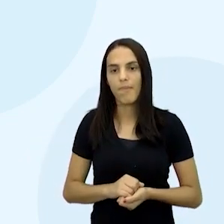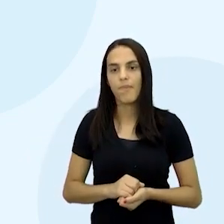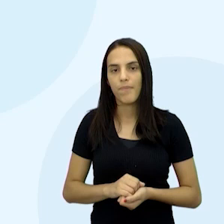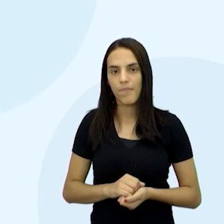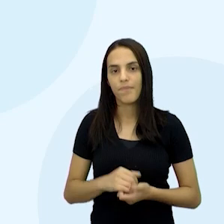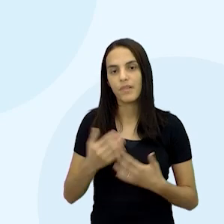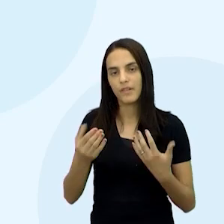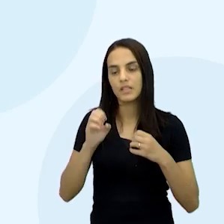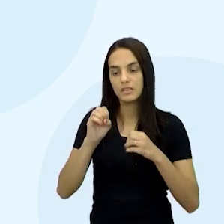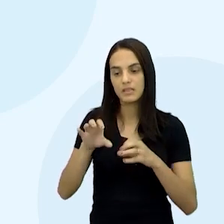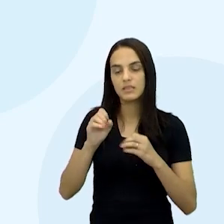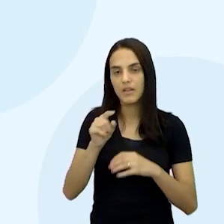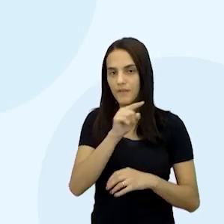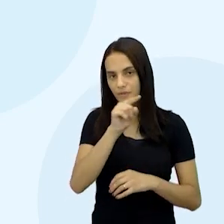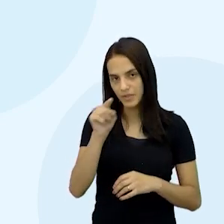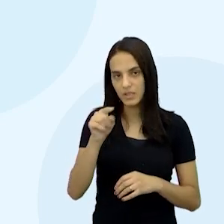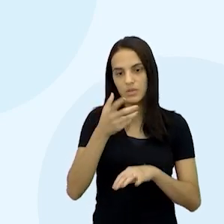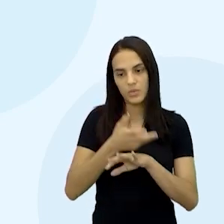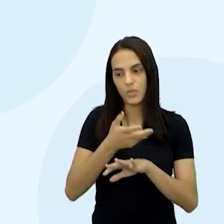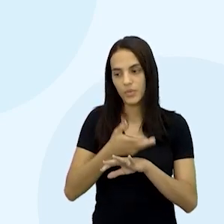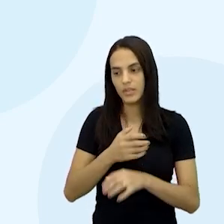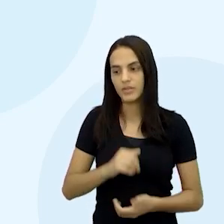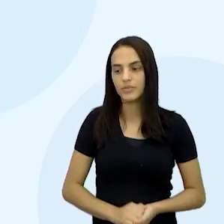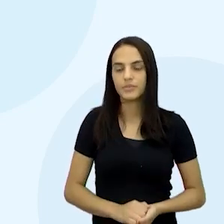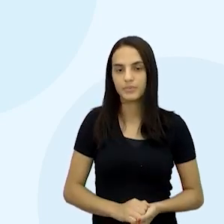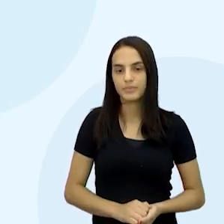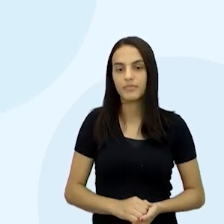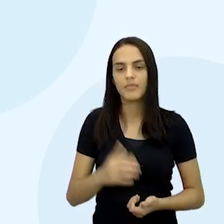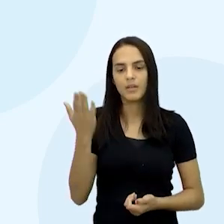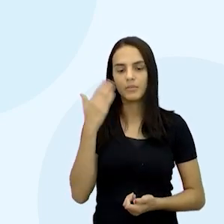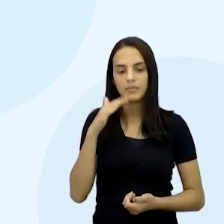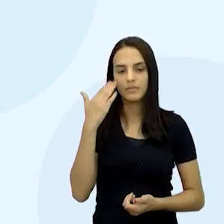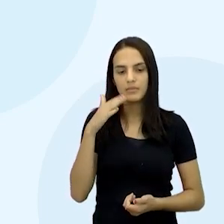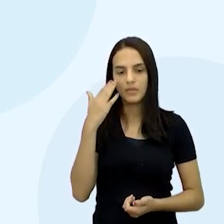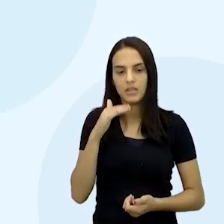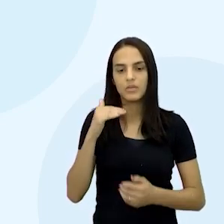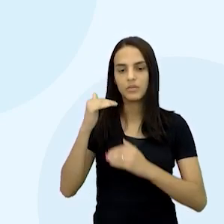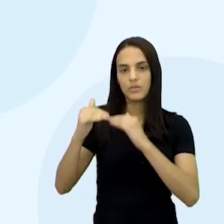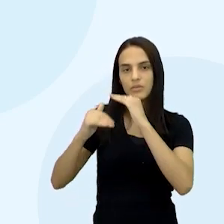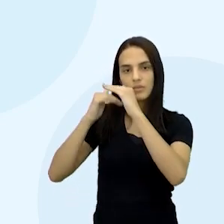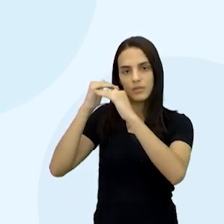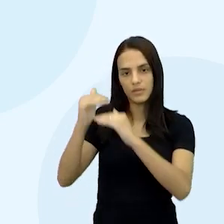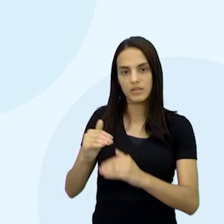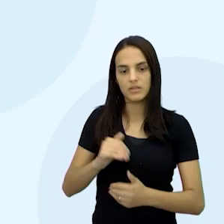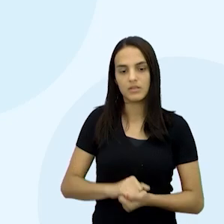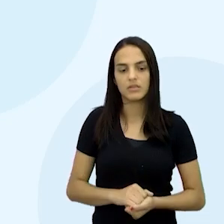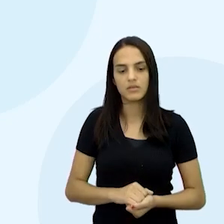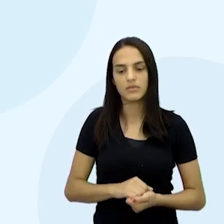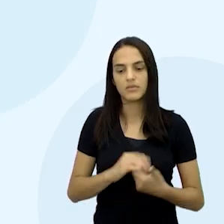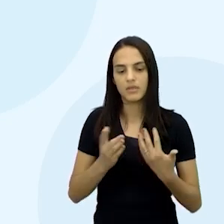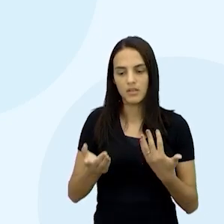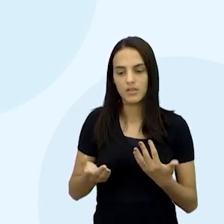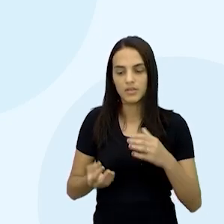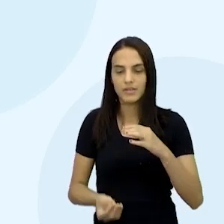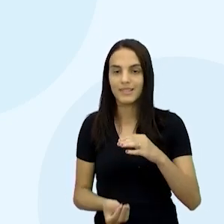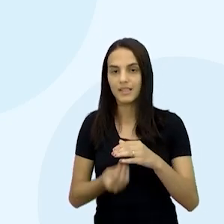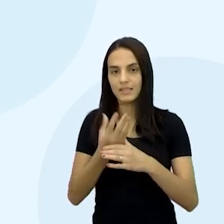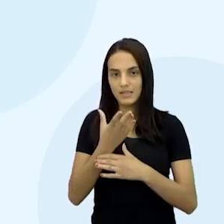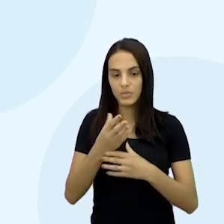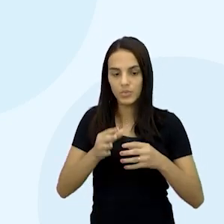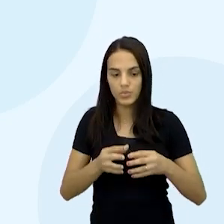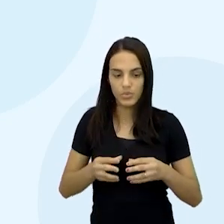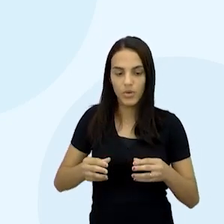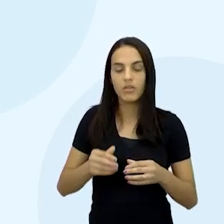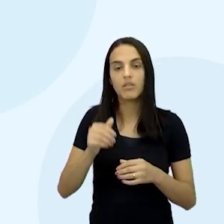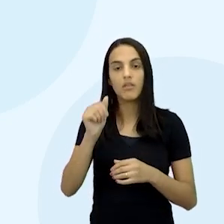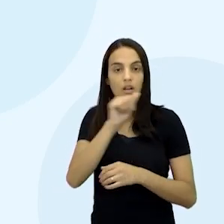para vocês este componente, né? Então tá lá, para compreender os processos de formação dos solos, os